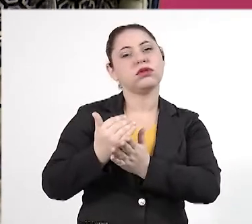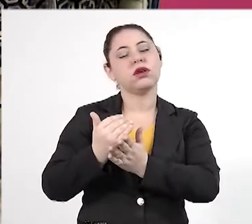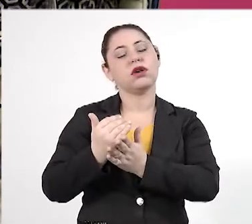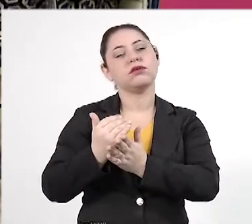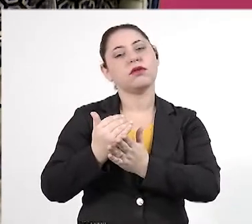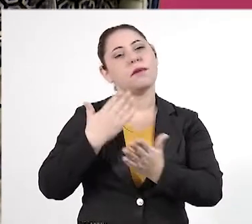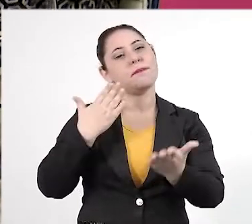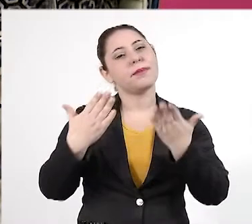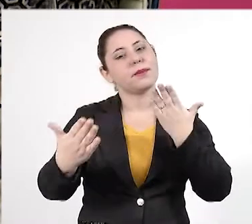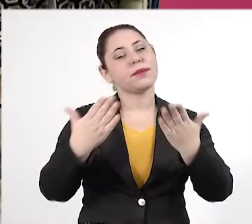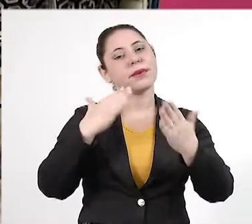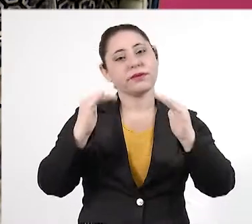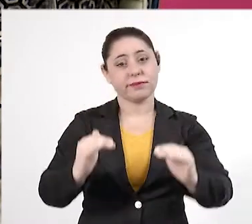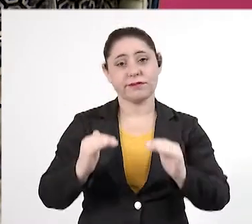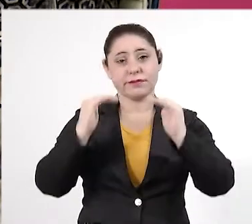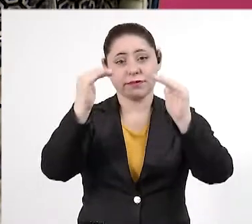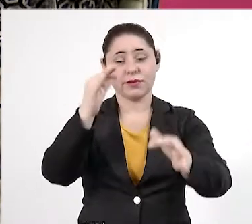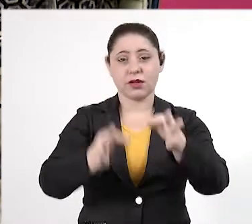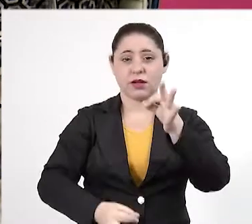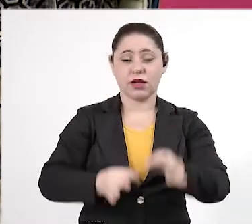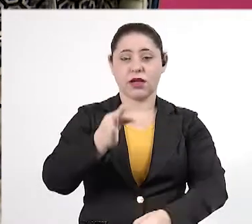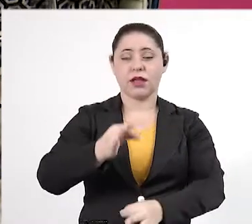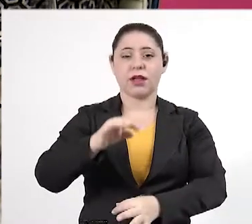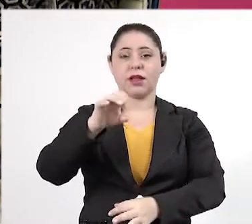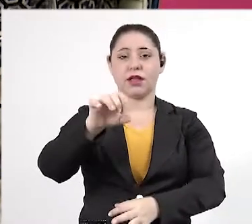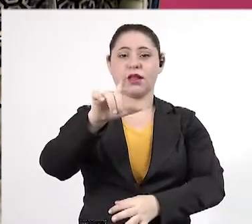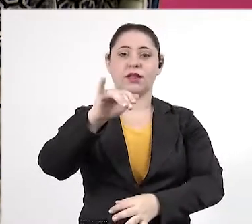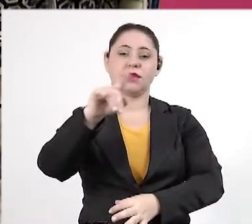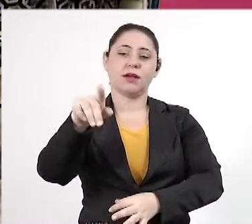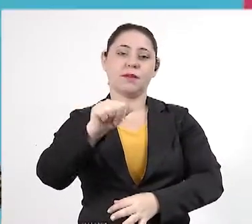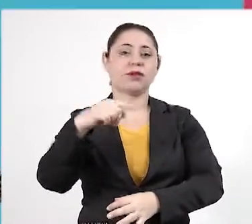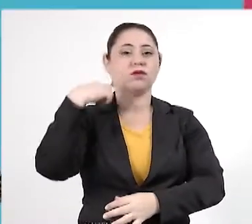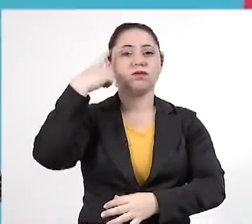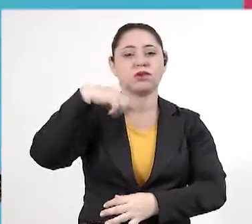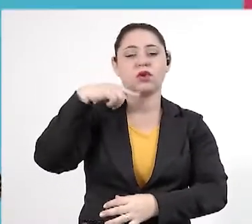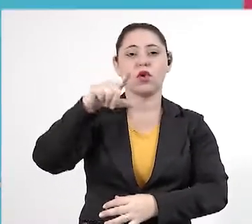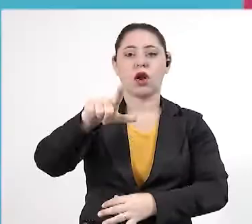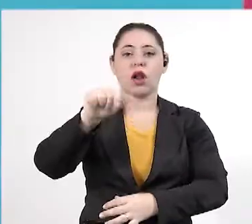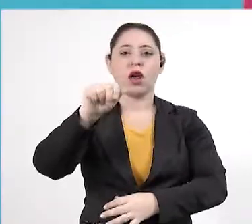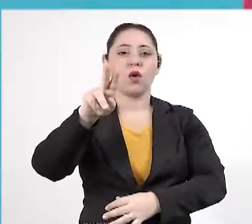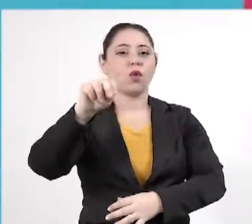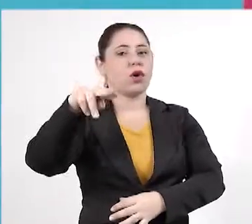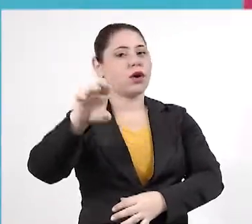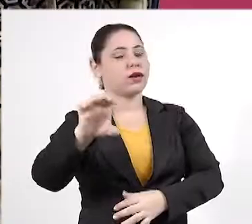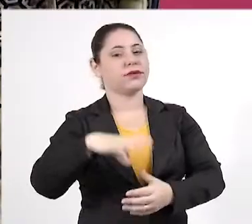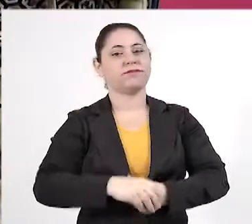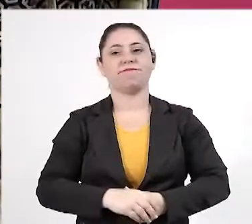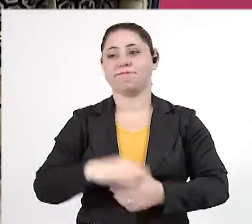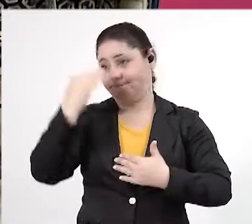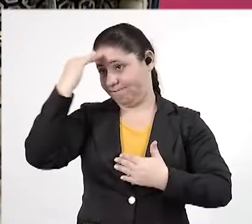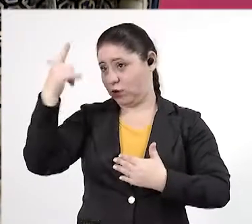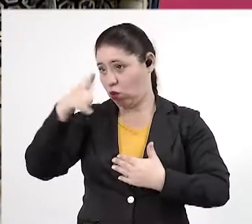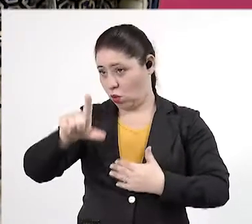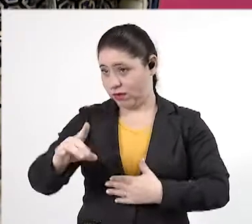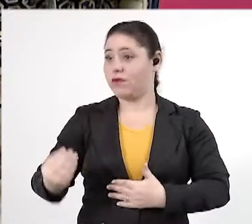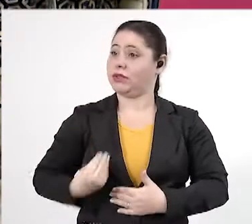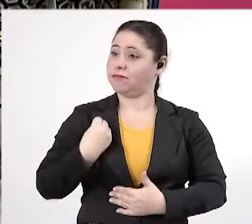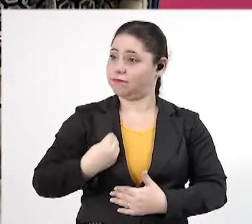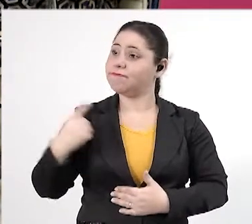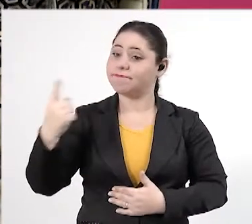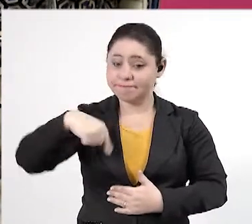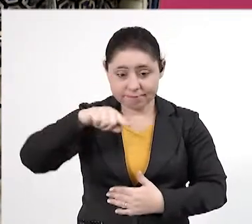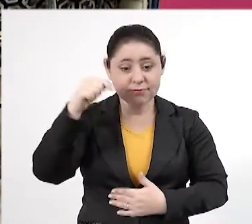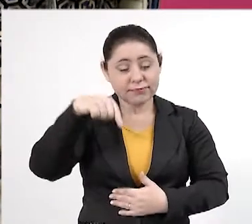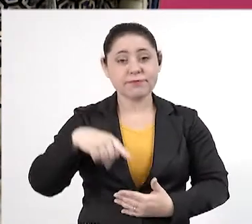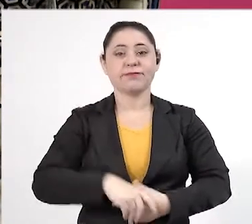nosso bate-papo com a desembargadora Elizabeth Anache e com a advogada Lauane Volpe. Obrigada mais uma vez pela